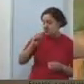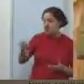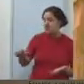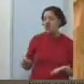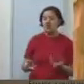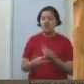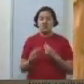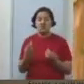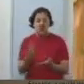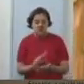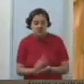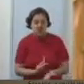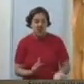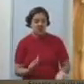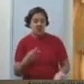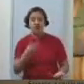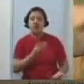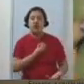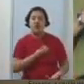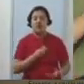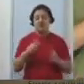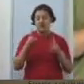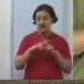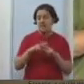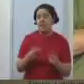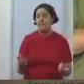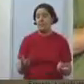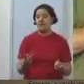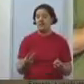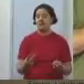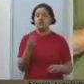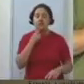Pense nos vícios, na maledicência, nas brigas, tudo isso que está aí.